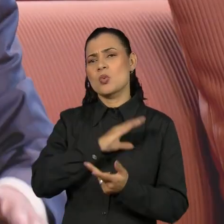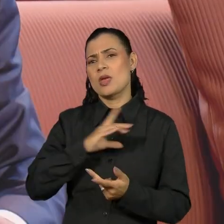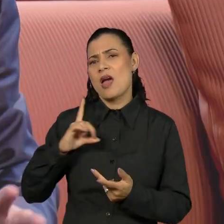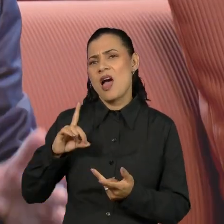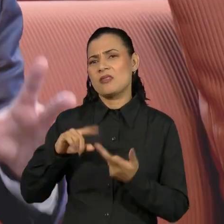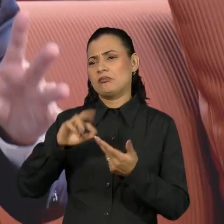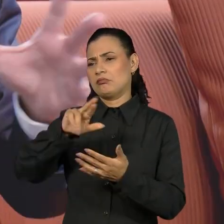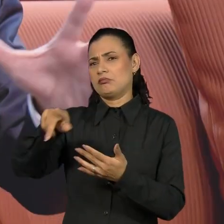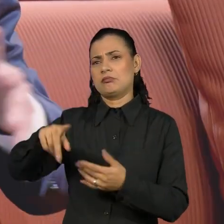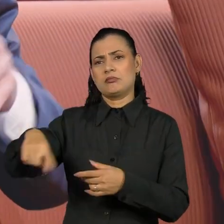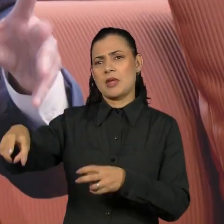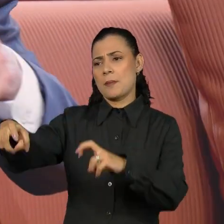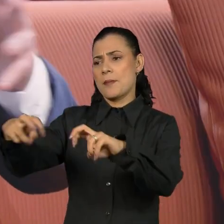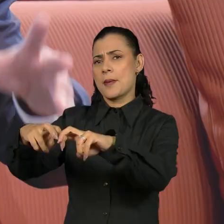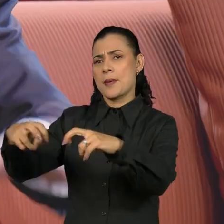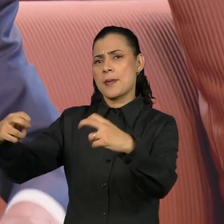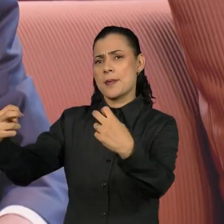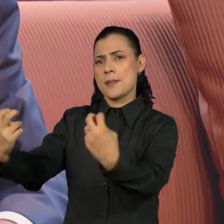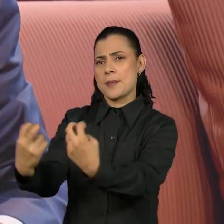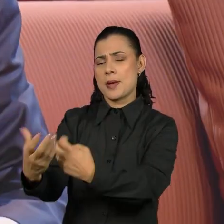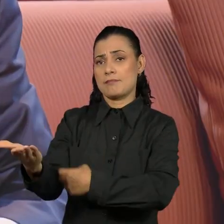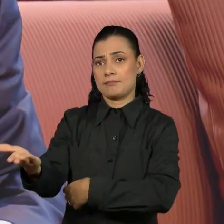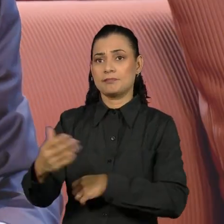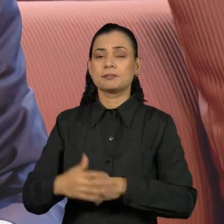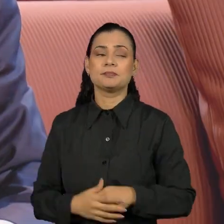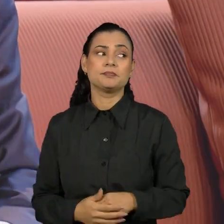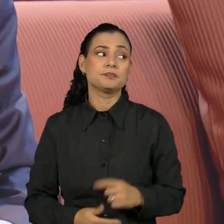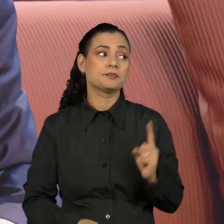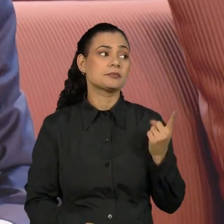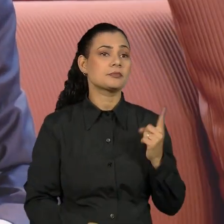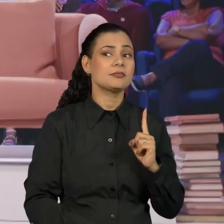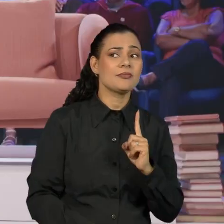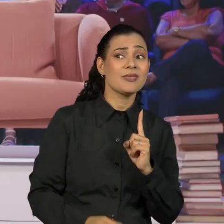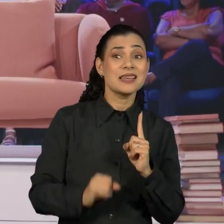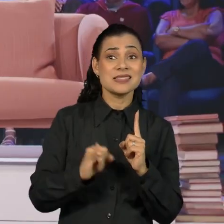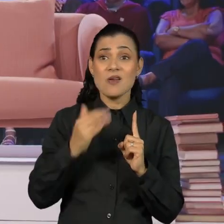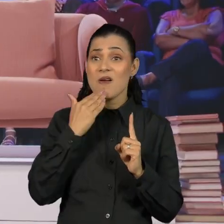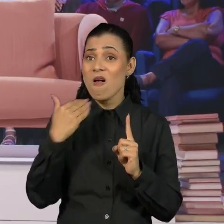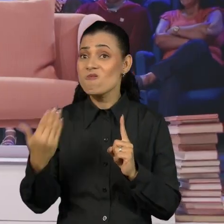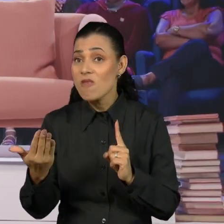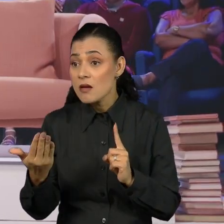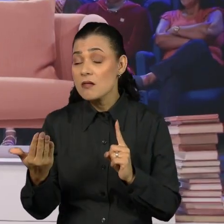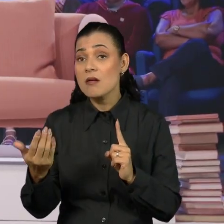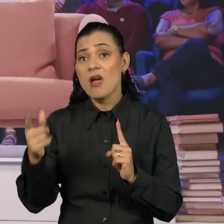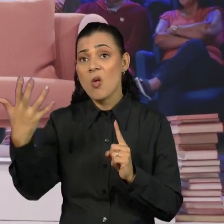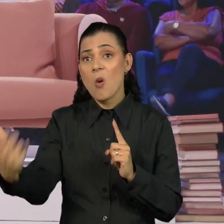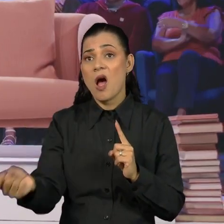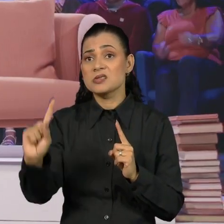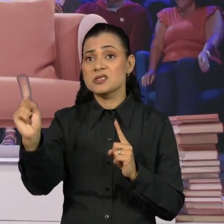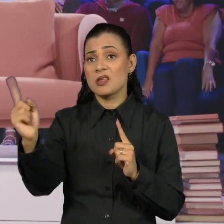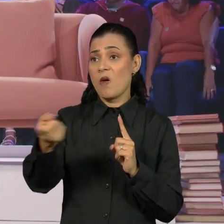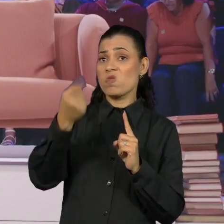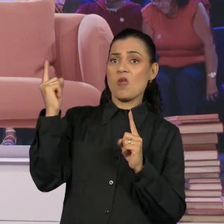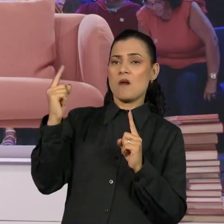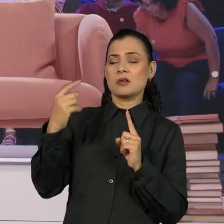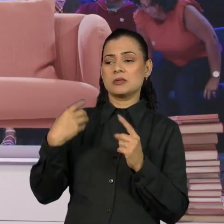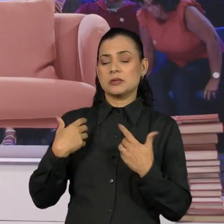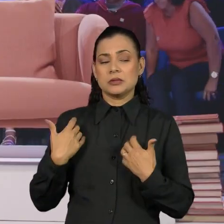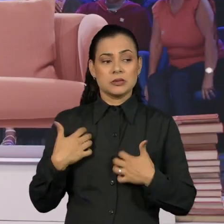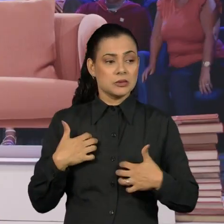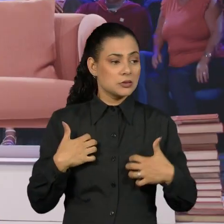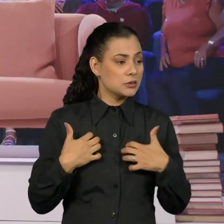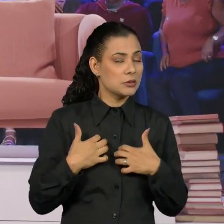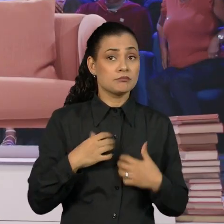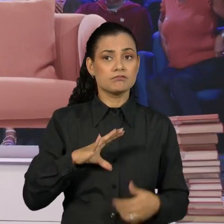enfim, que era muito assim, a mostra, a mesa e tal. Daí eu falei, e se eu for lá e tomar uma tábua? Aí criei